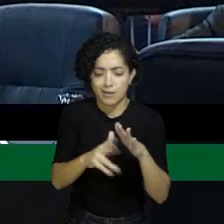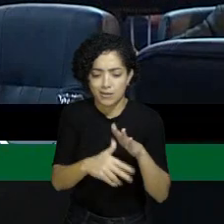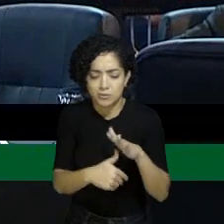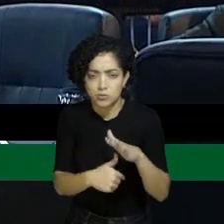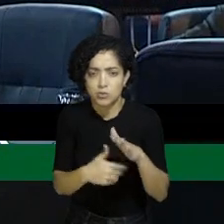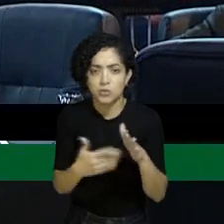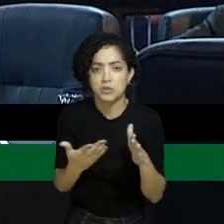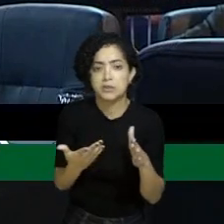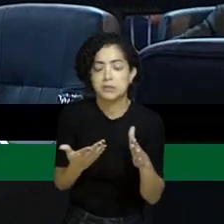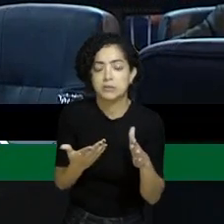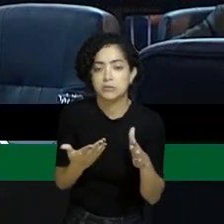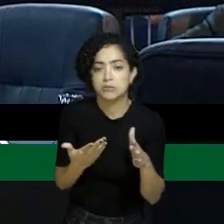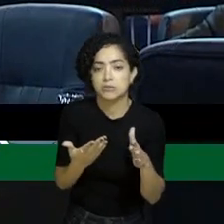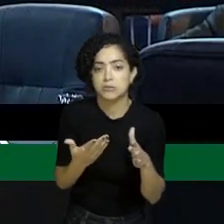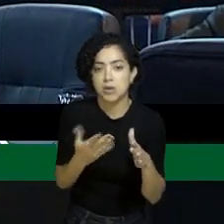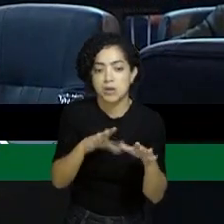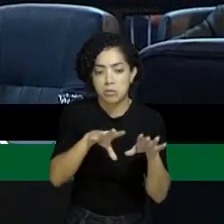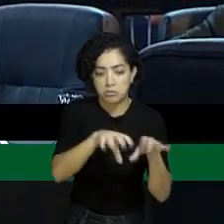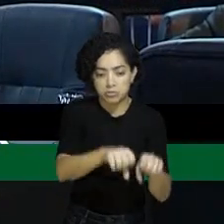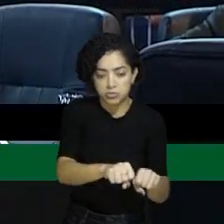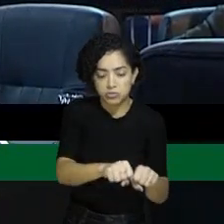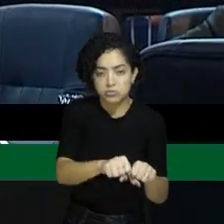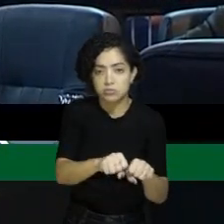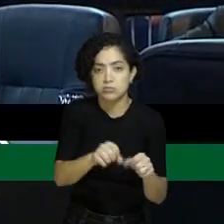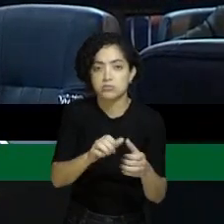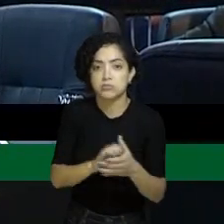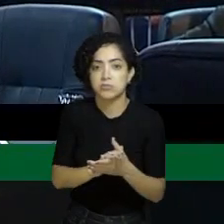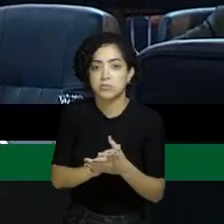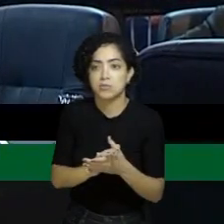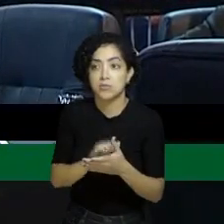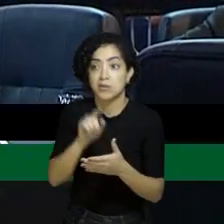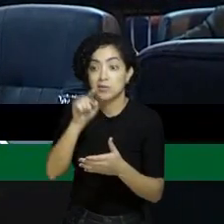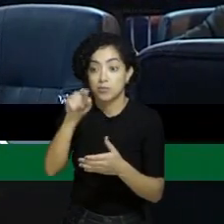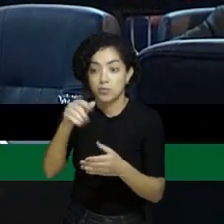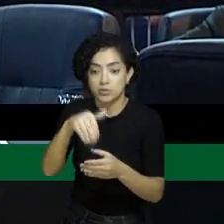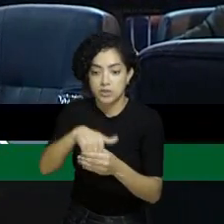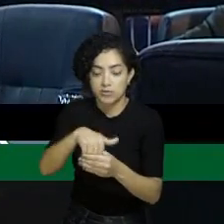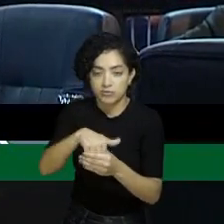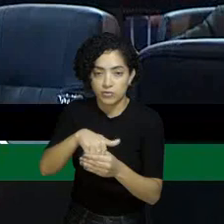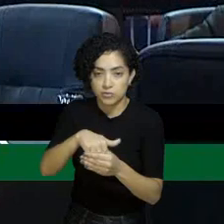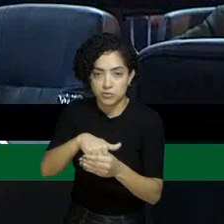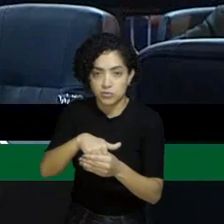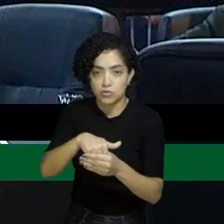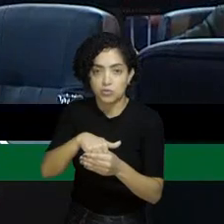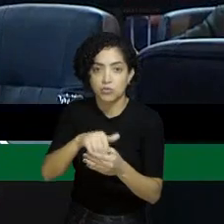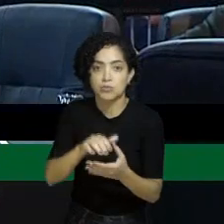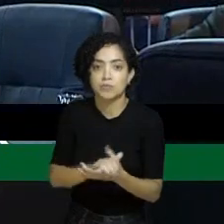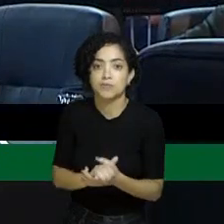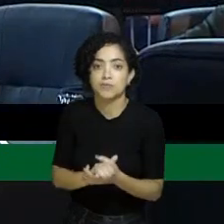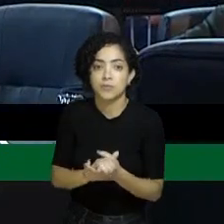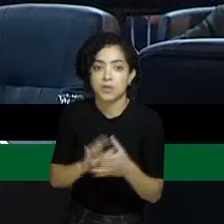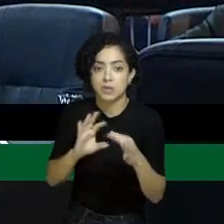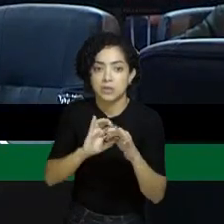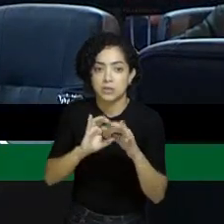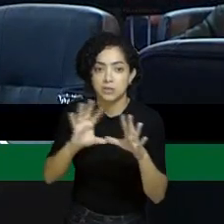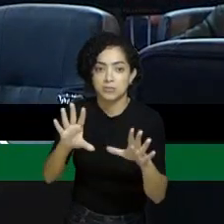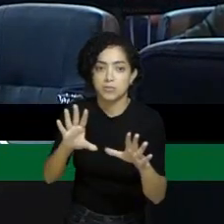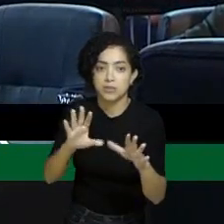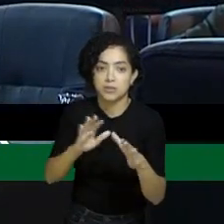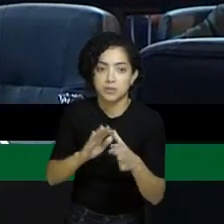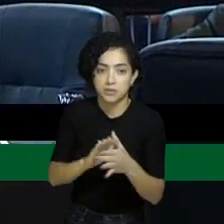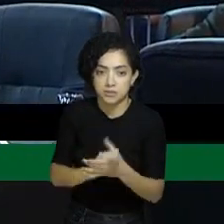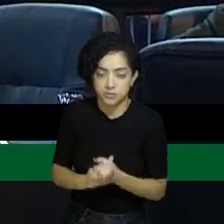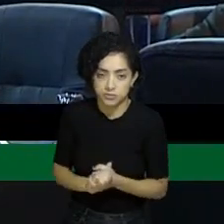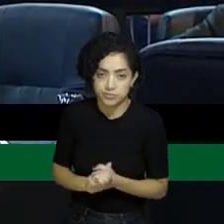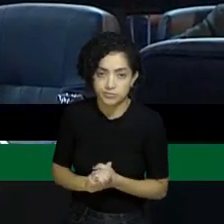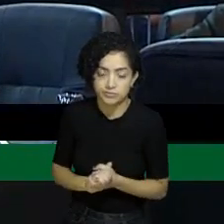dele e, na apagada das luzes, votou lá na frente do judiciário de joelho, absolvendo Moisés nos inspiradores dos 33 milhões